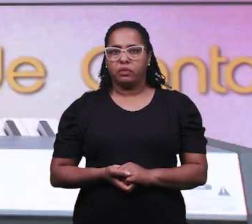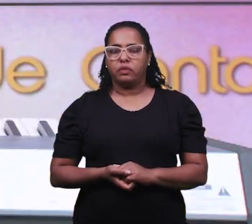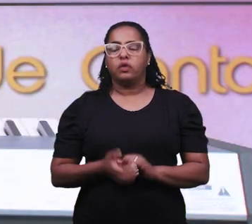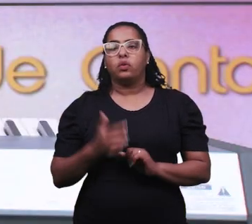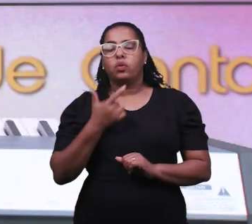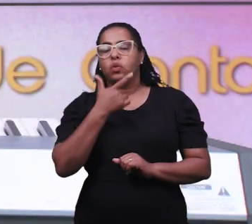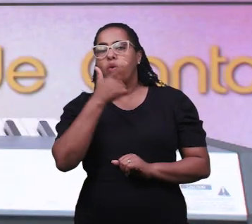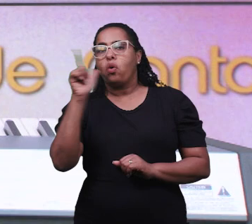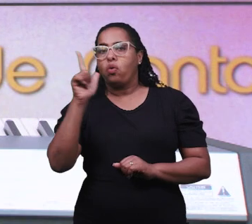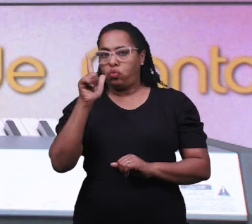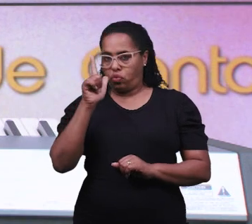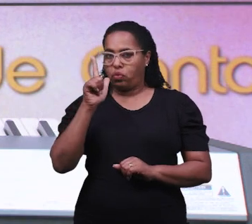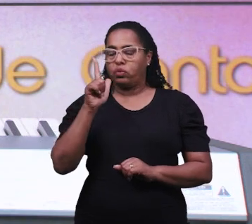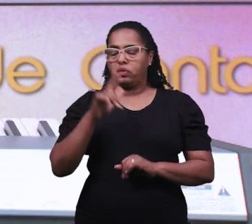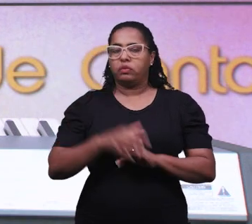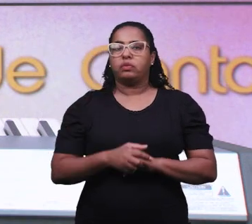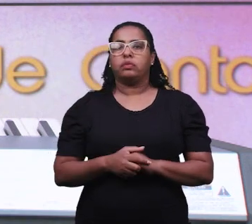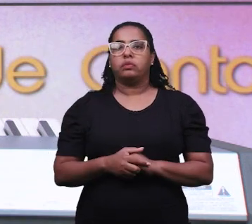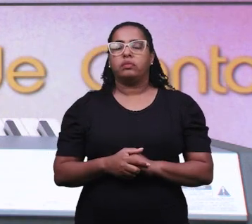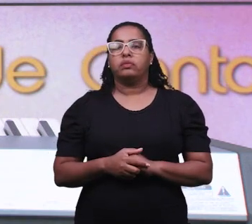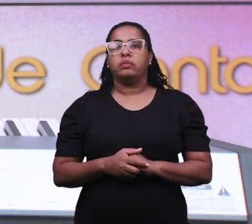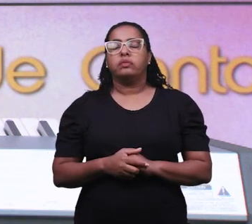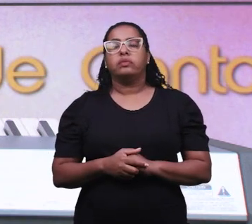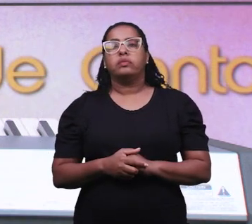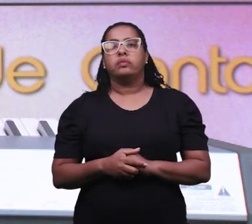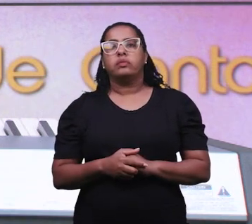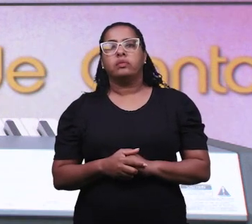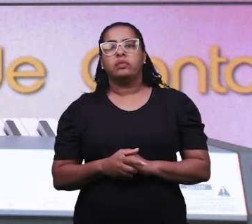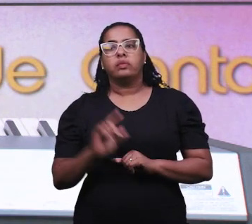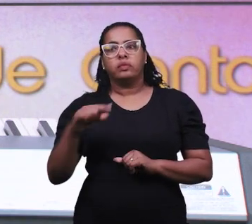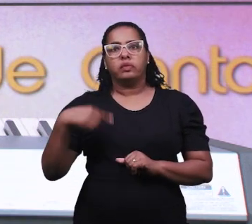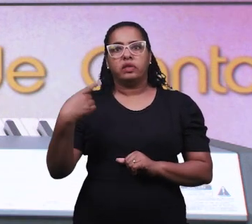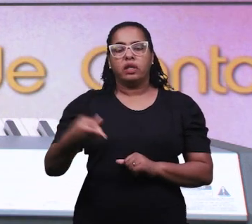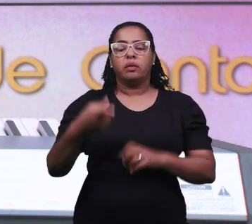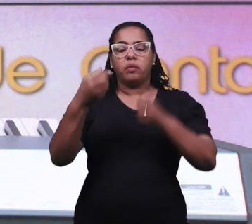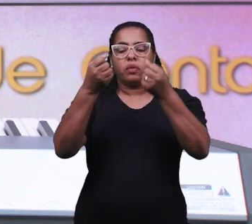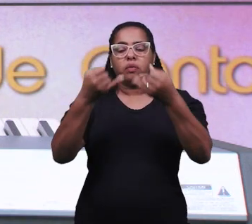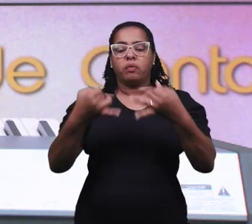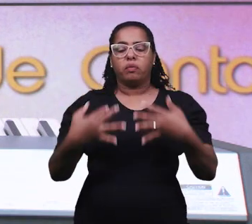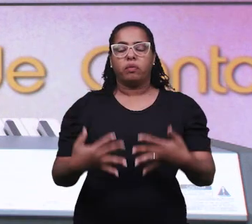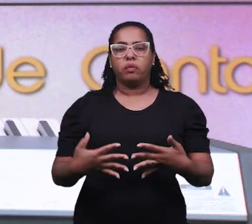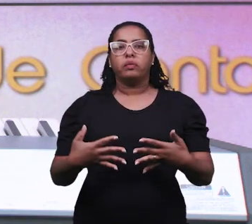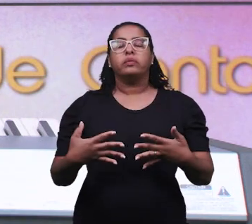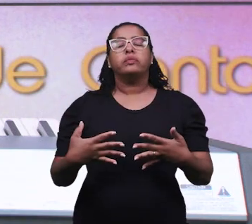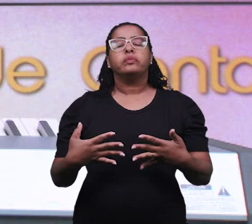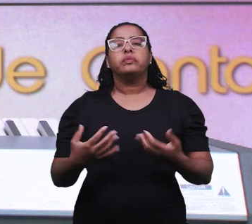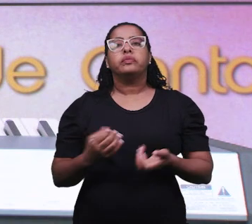Vamos a outro exercício e posteriormente eu vou explicar